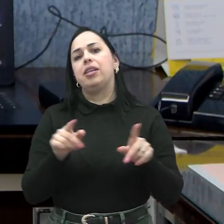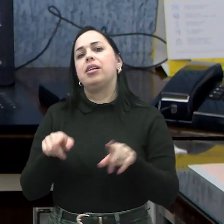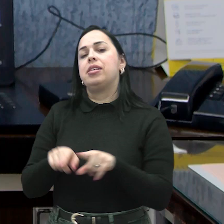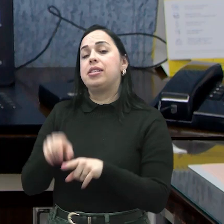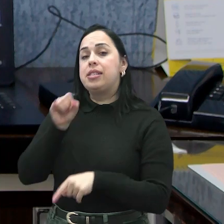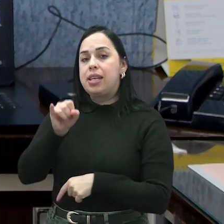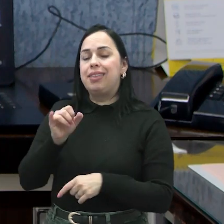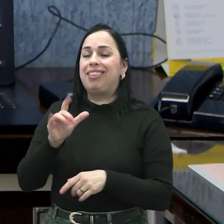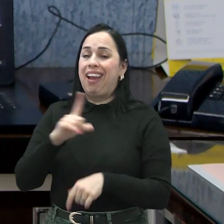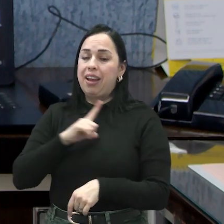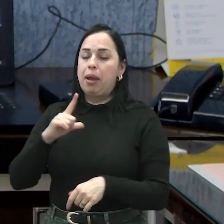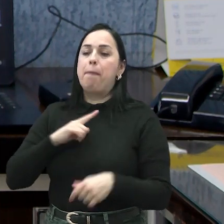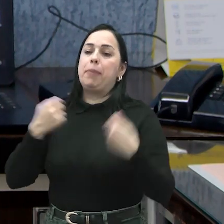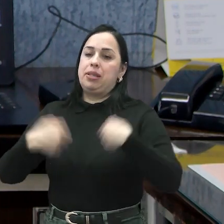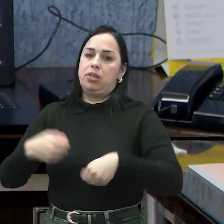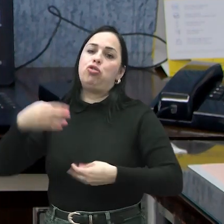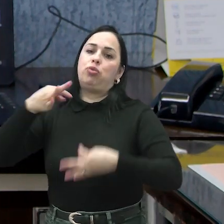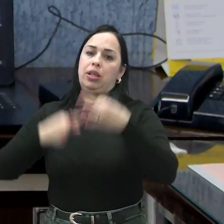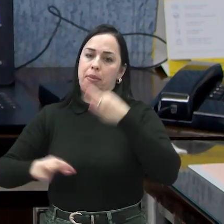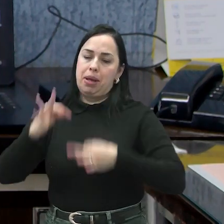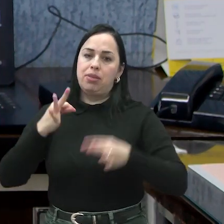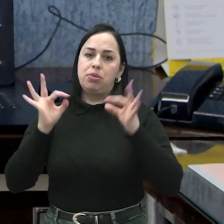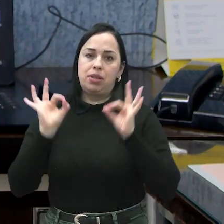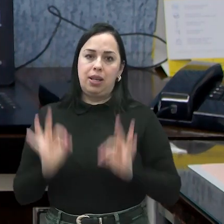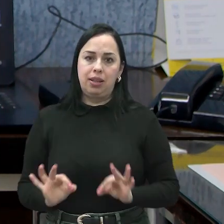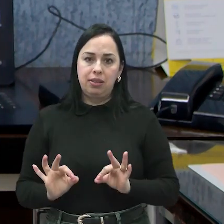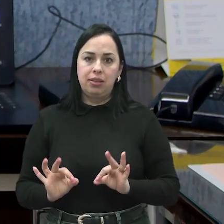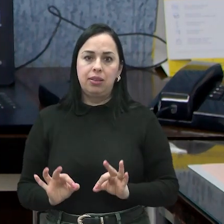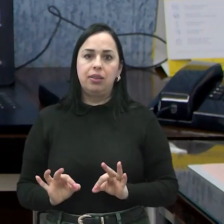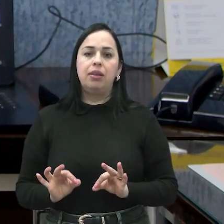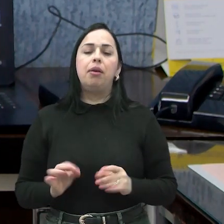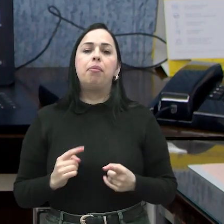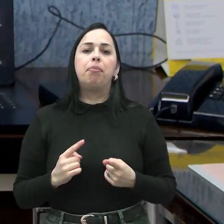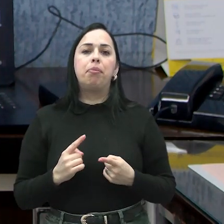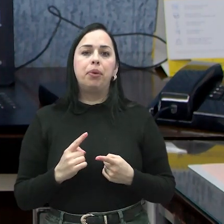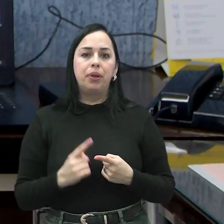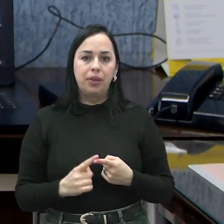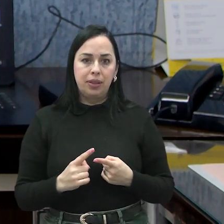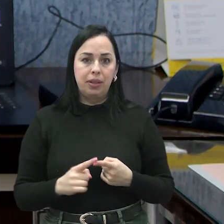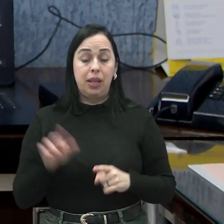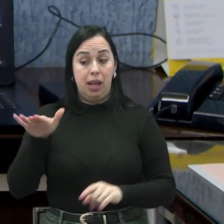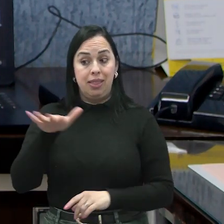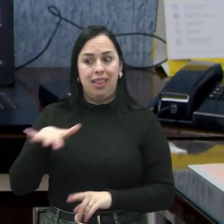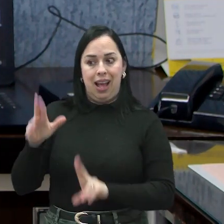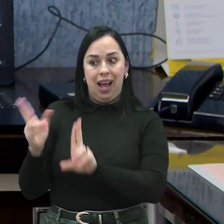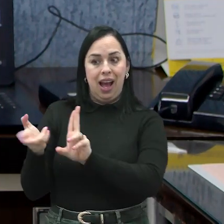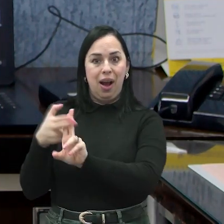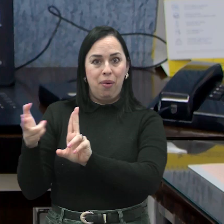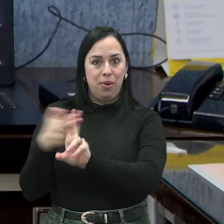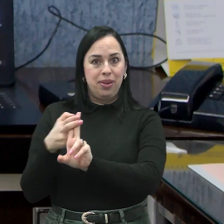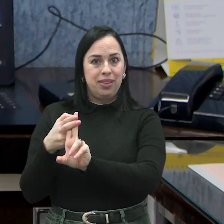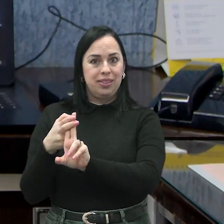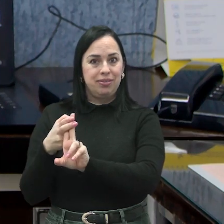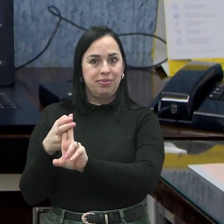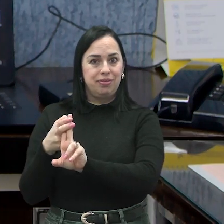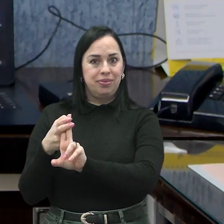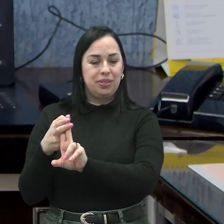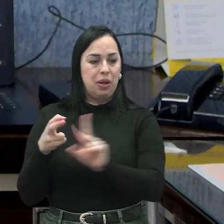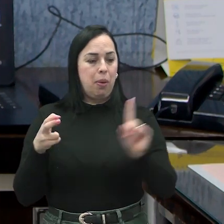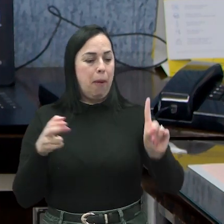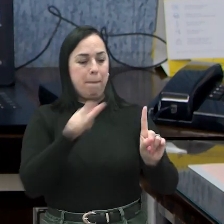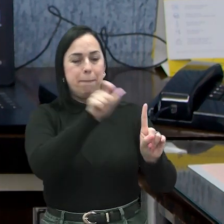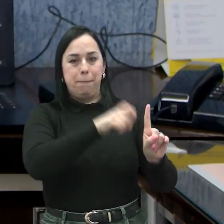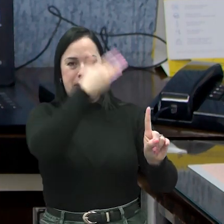tratamento adequado, a gente previne isso. Então, o custo, né, de um paciente diabético para o sistema público